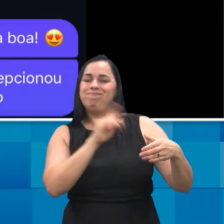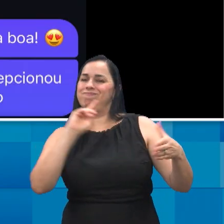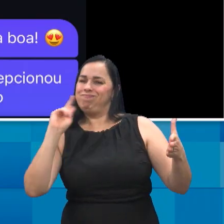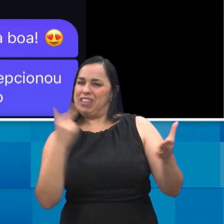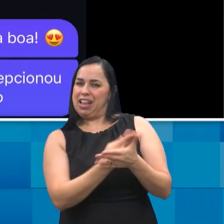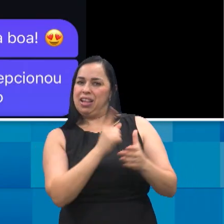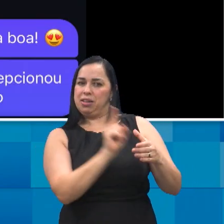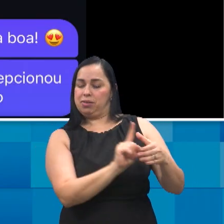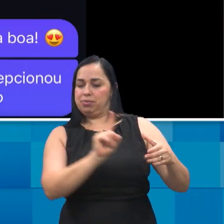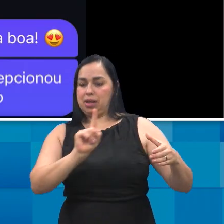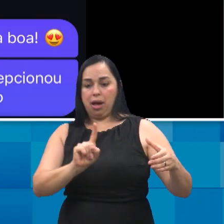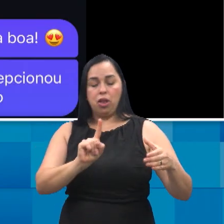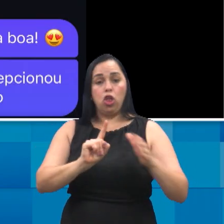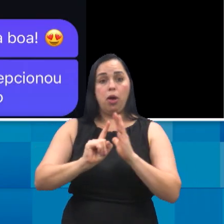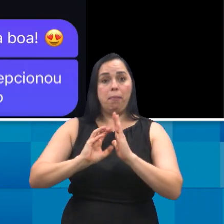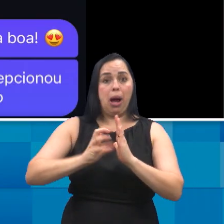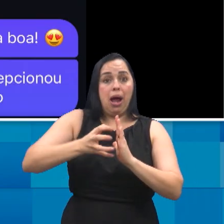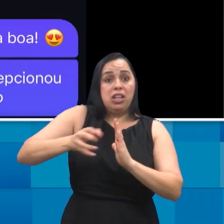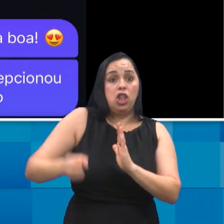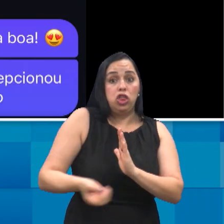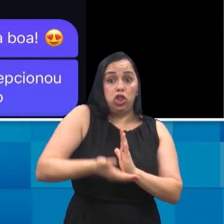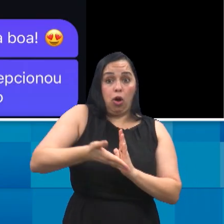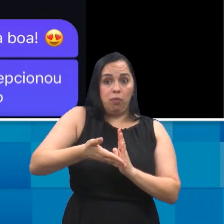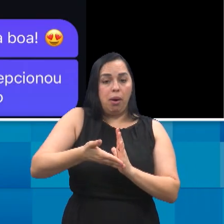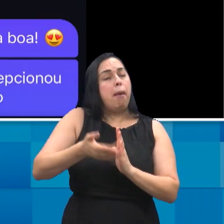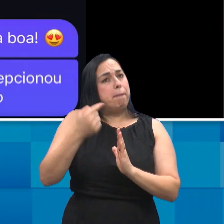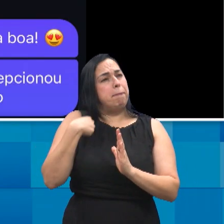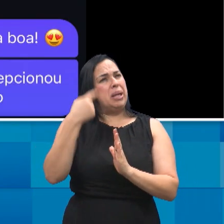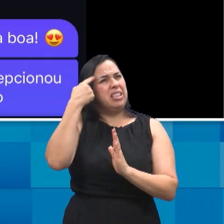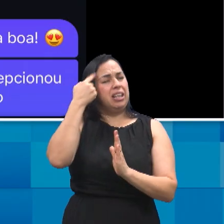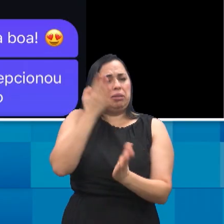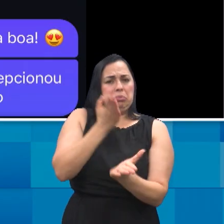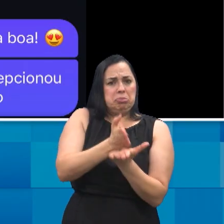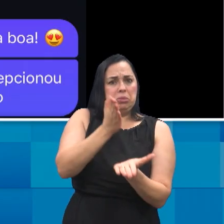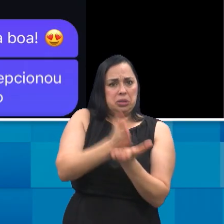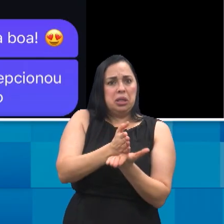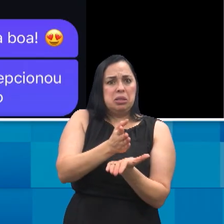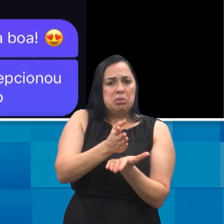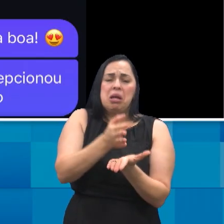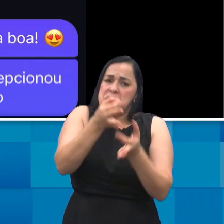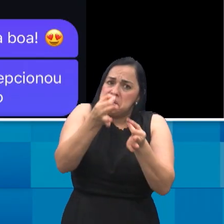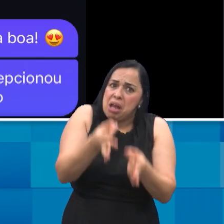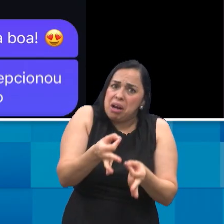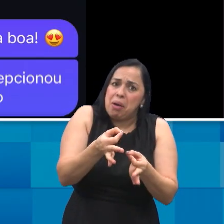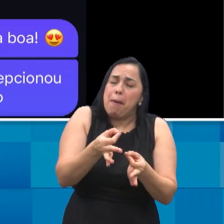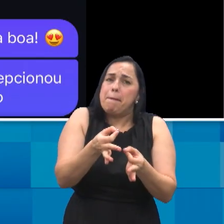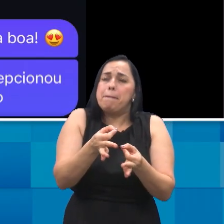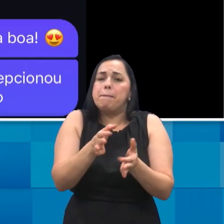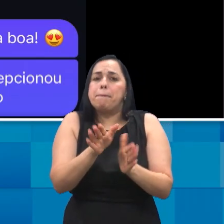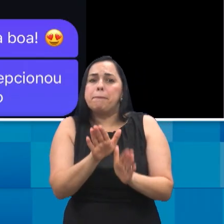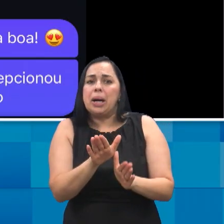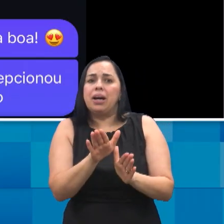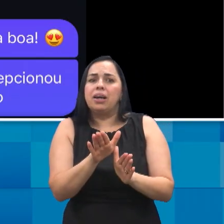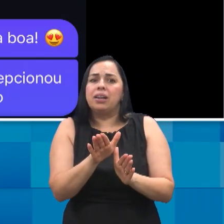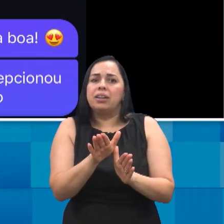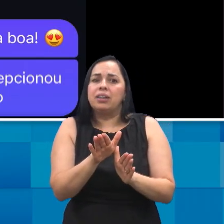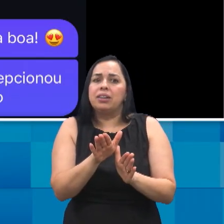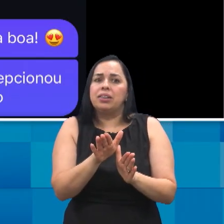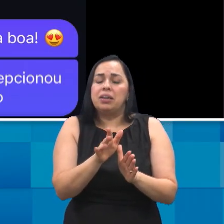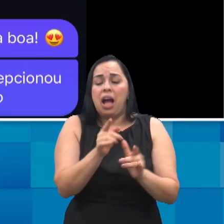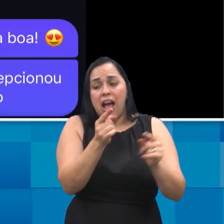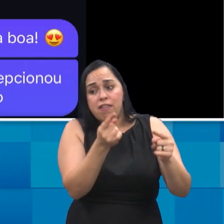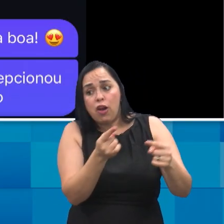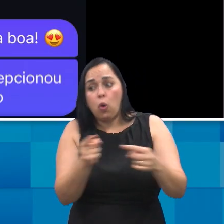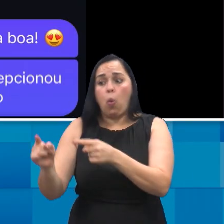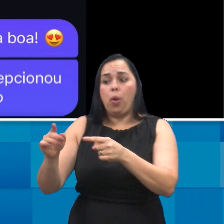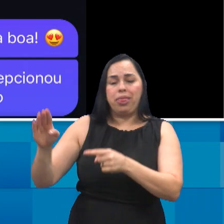Fui para o Novo. Fui para o Novo, achei que ia estar num caminho legal, e o Novo, em determinado momento, se posicionou também contra o presidente